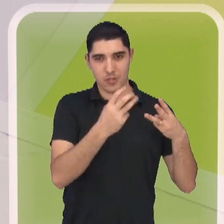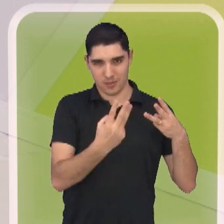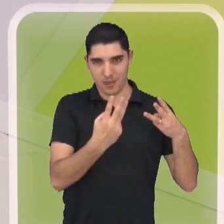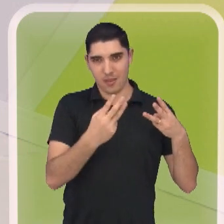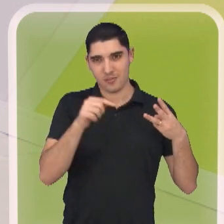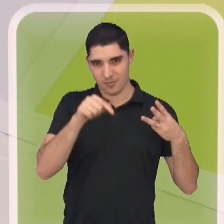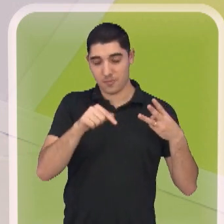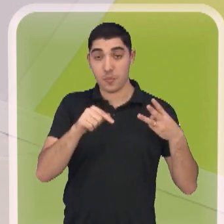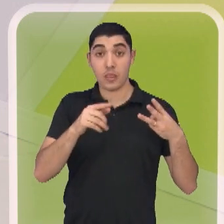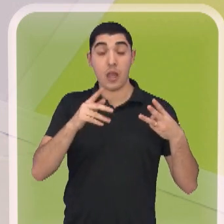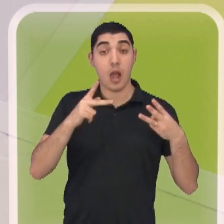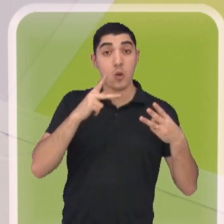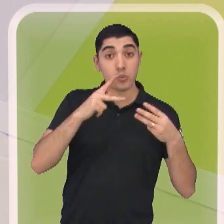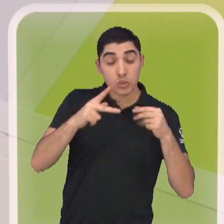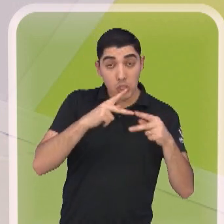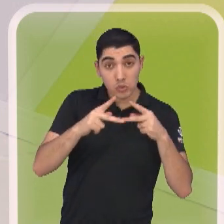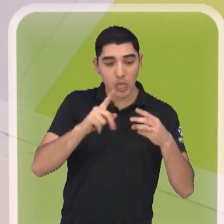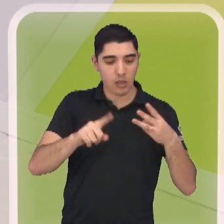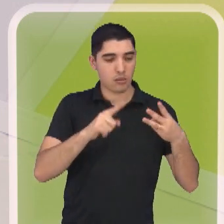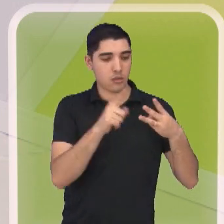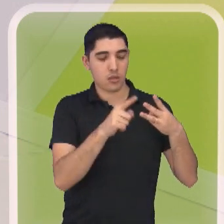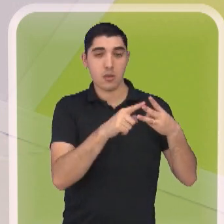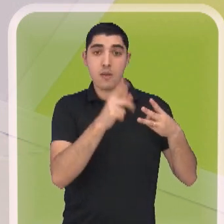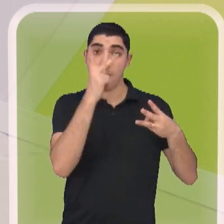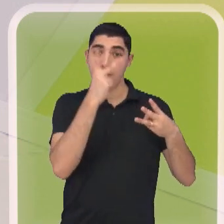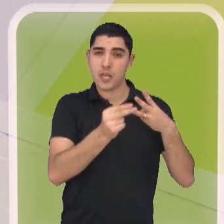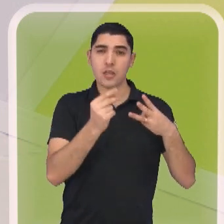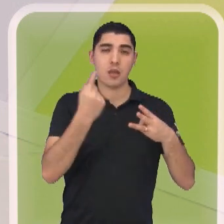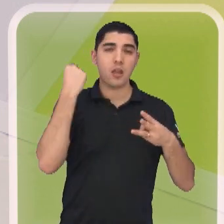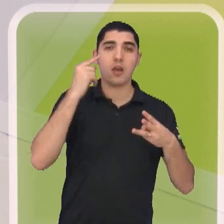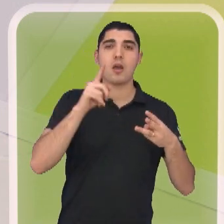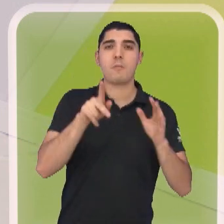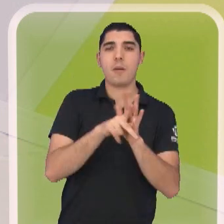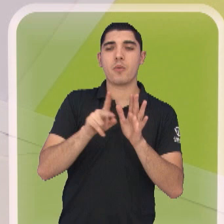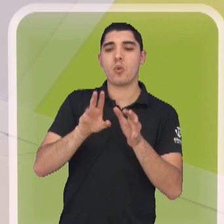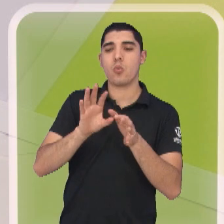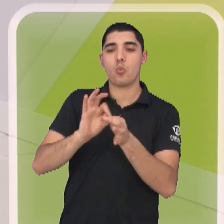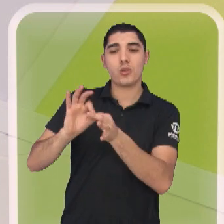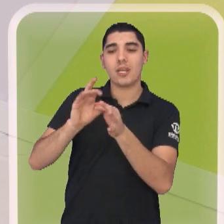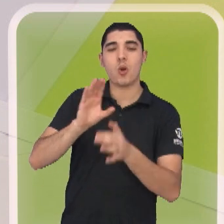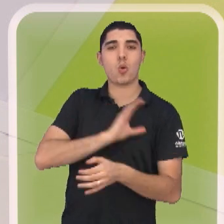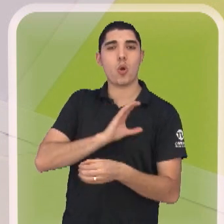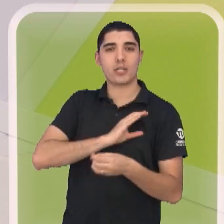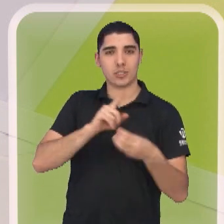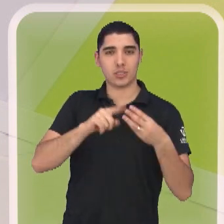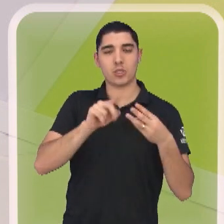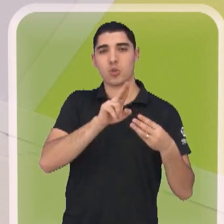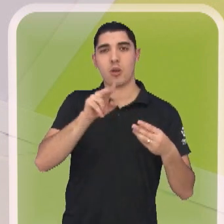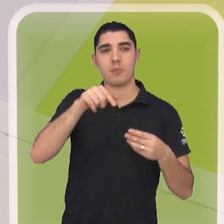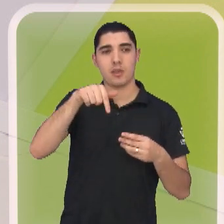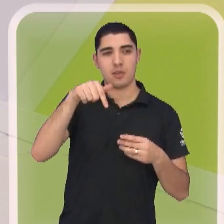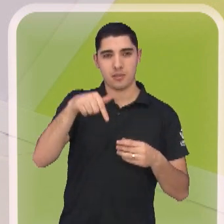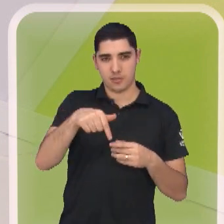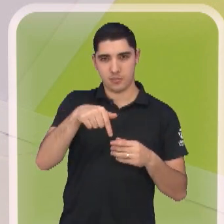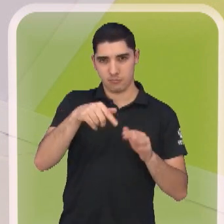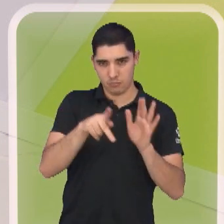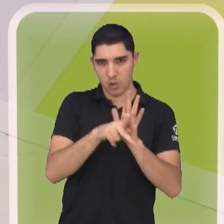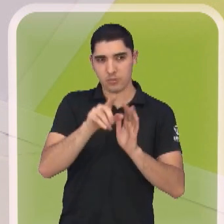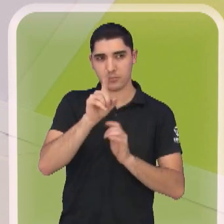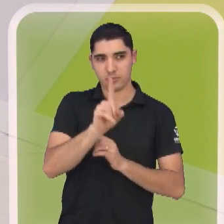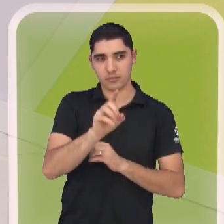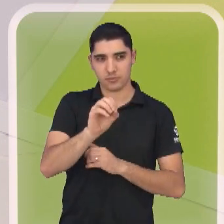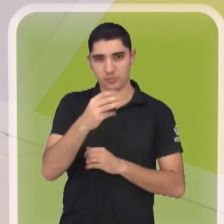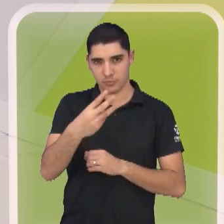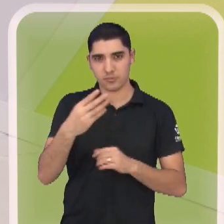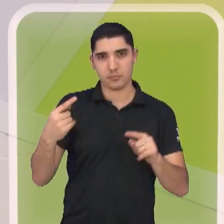o São José venceu por um placar Centenário venceu União Corinthians por 103 A 84 Belo resultado para a equipe do São José